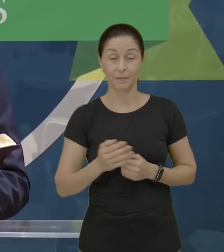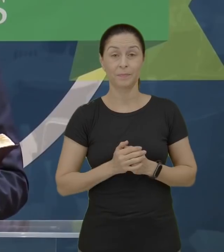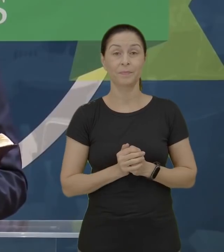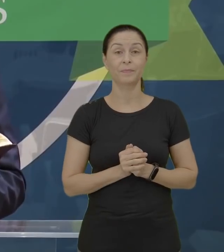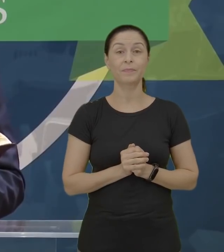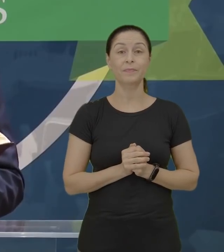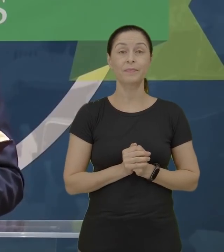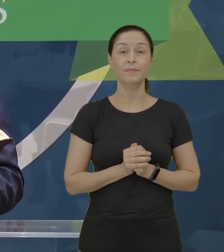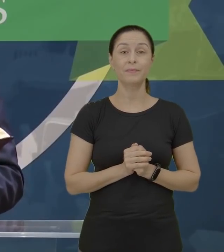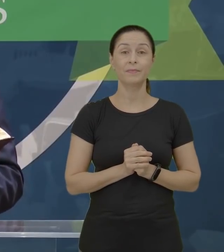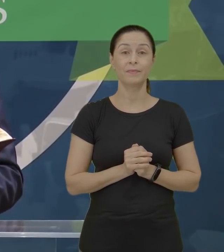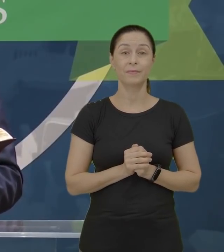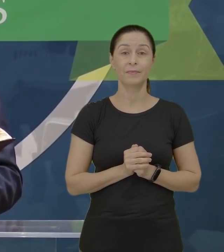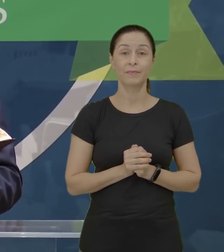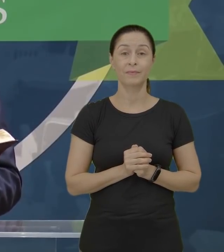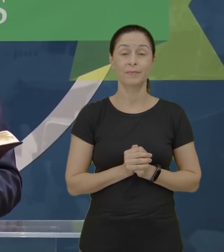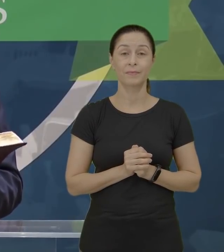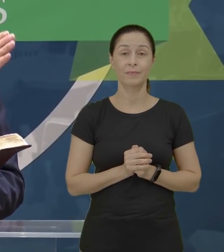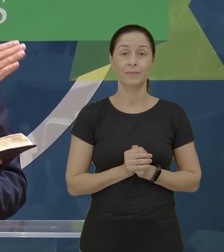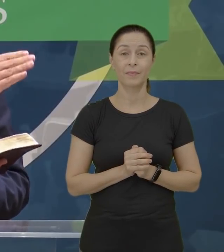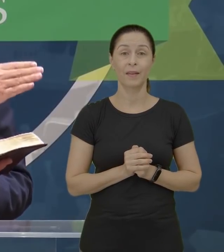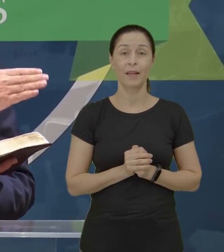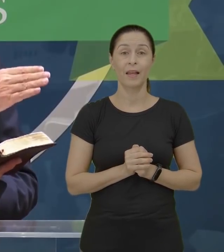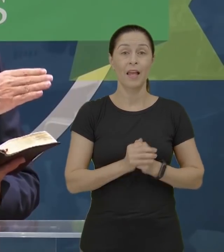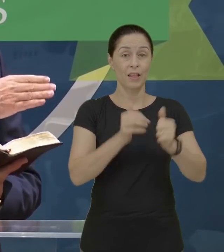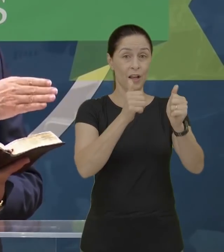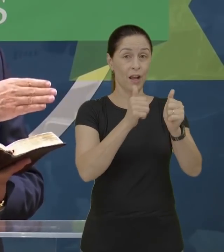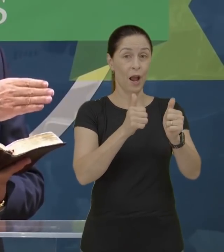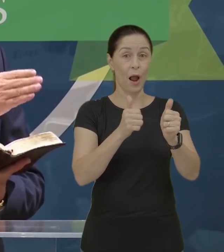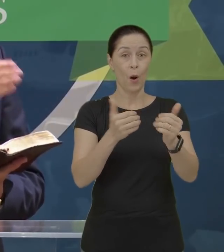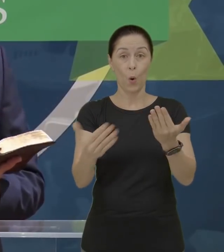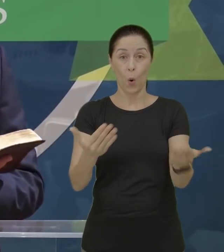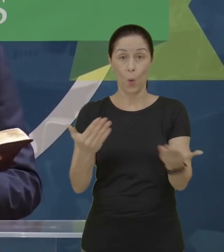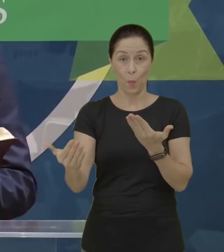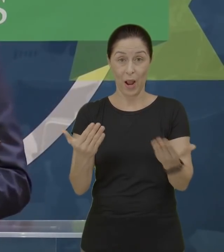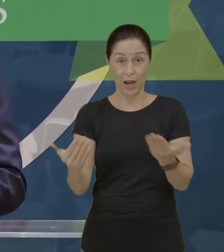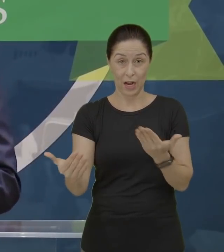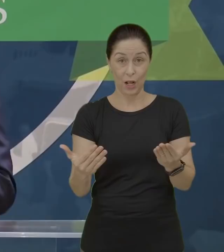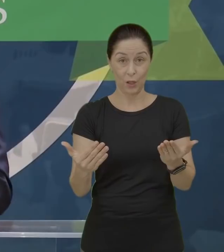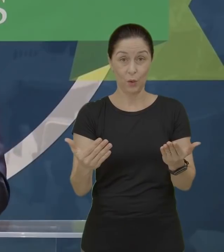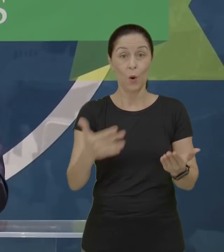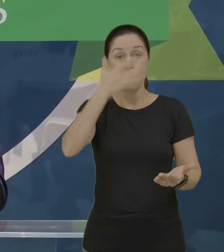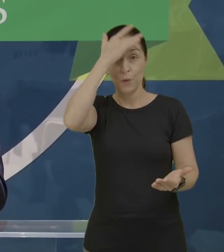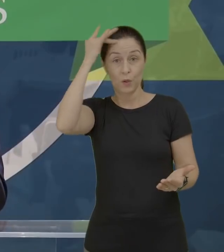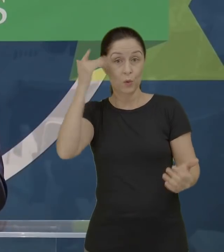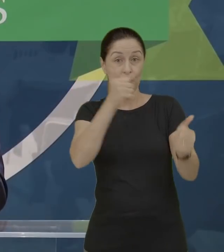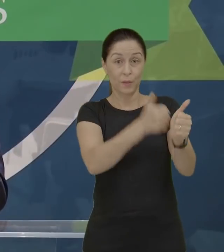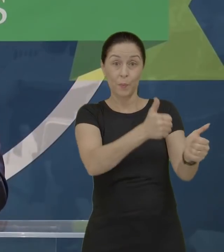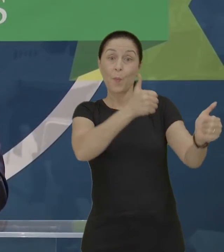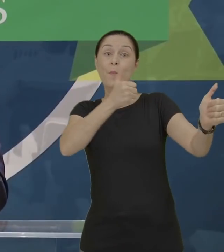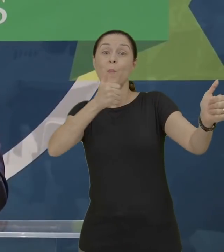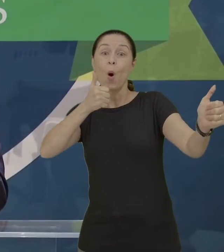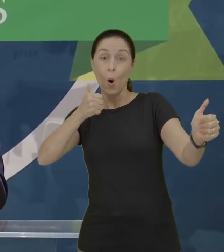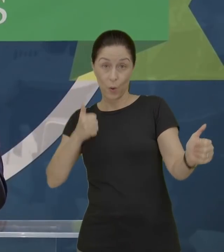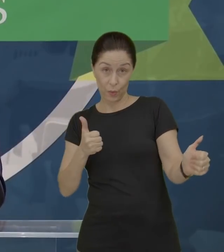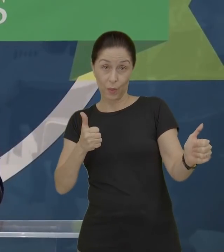todavia. Então ele está contrastando os apóstatas com os verdadeiros crentes,